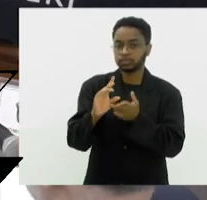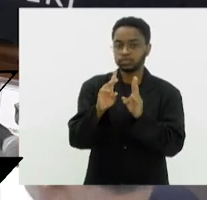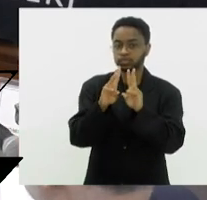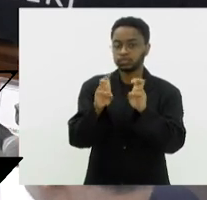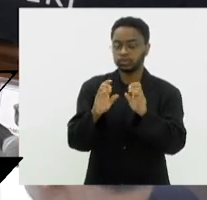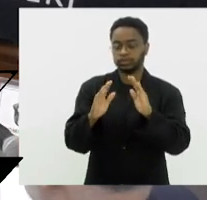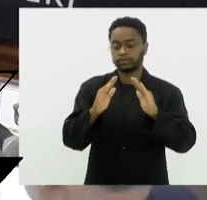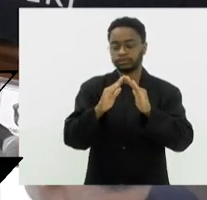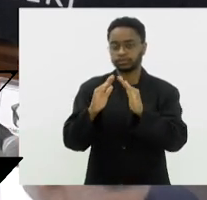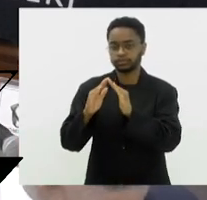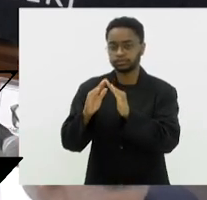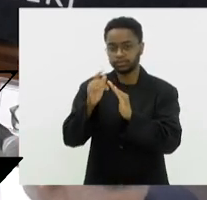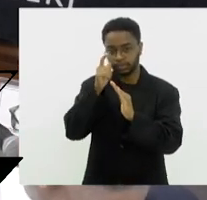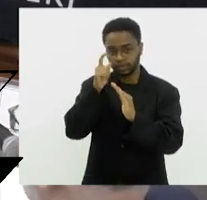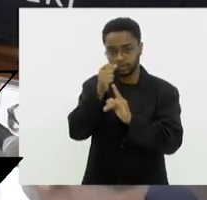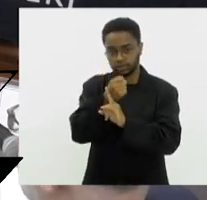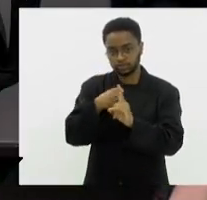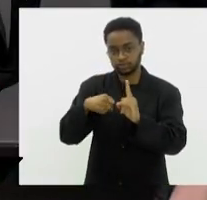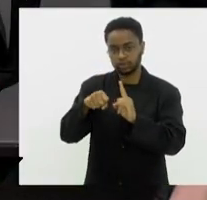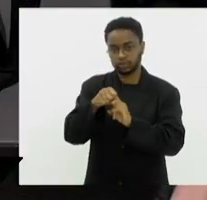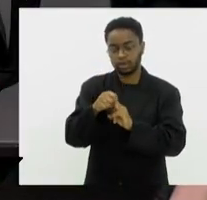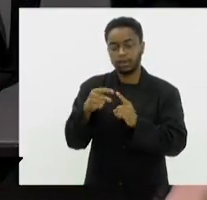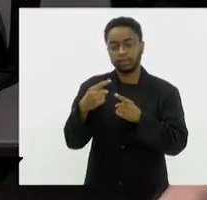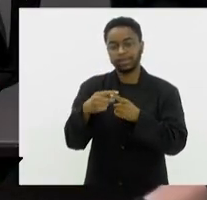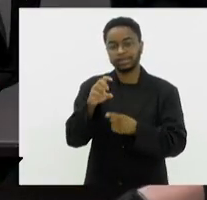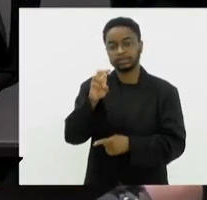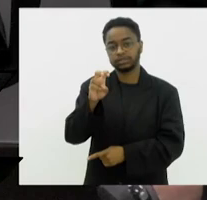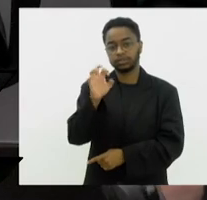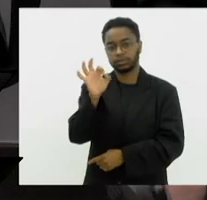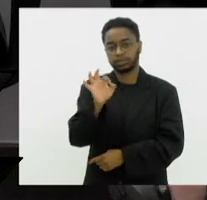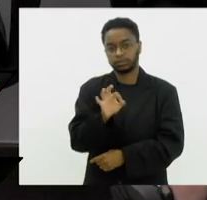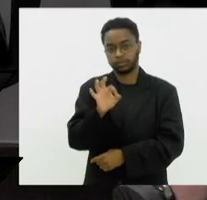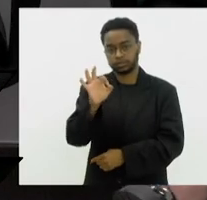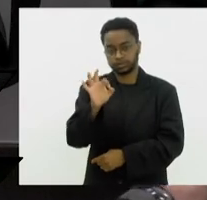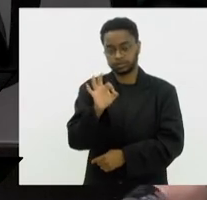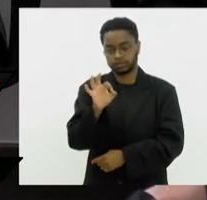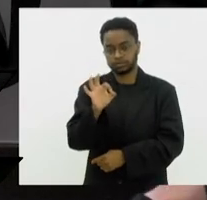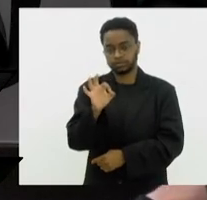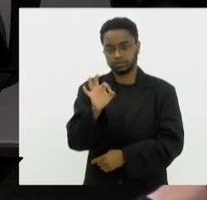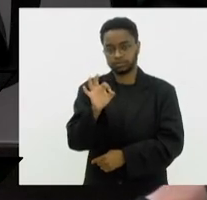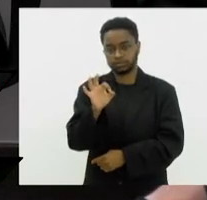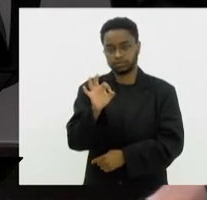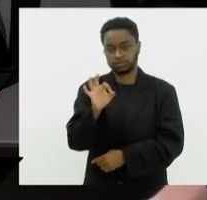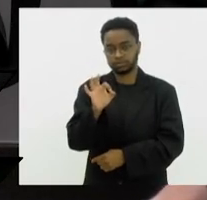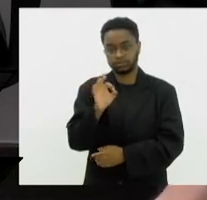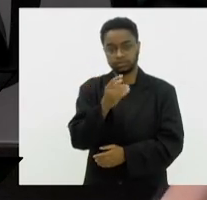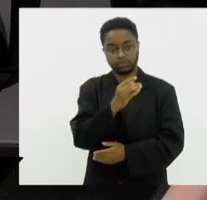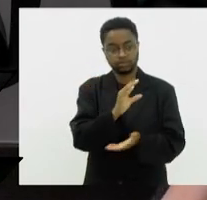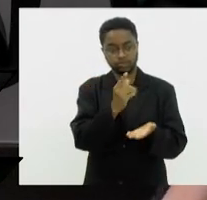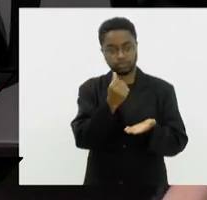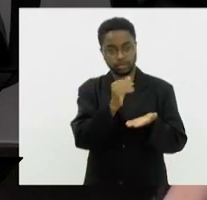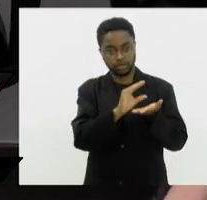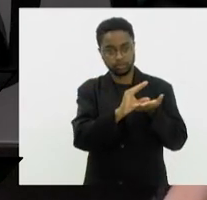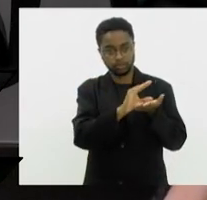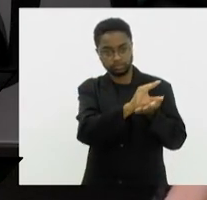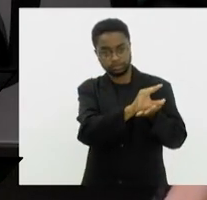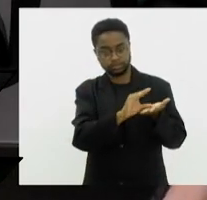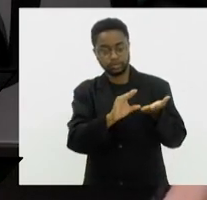O FEIS é 5% do Fundo Estadual de Combate à